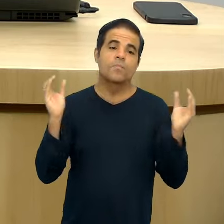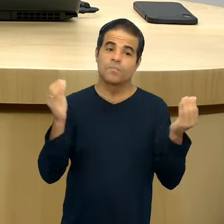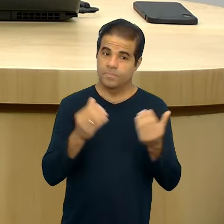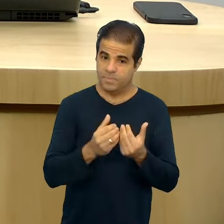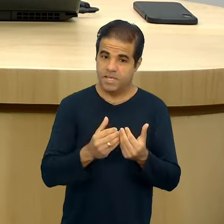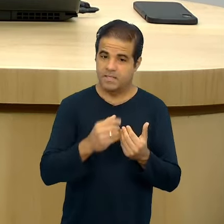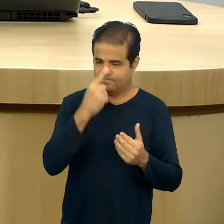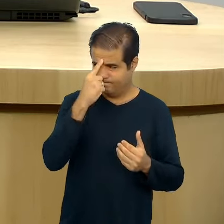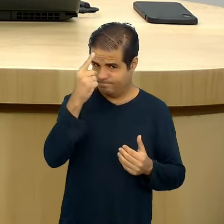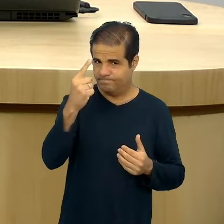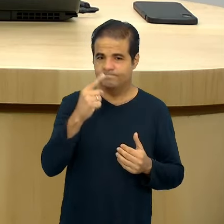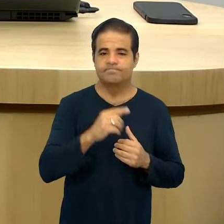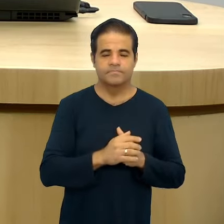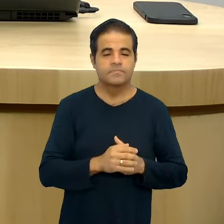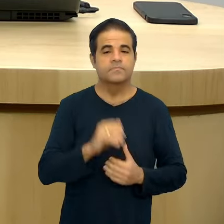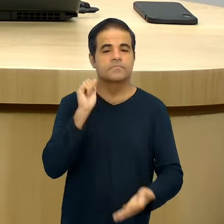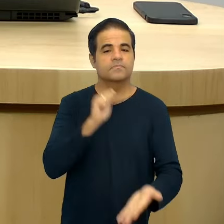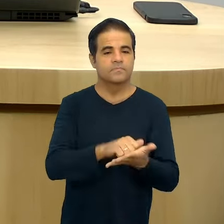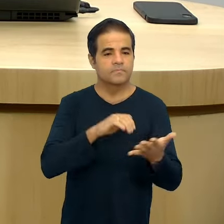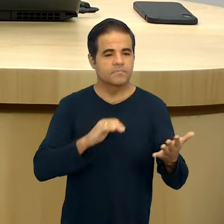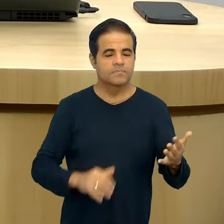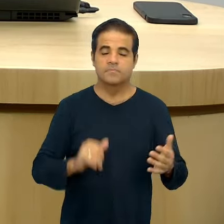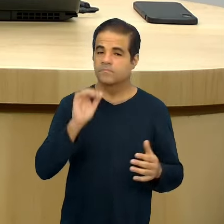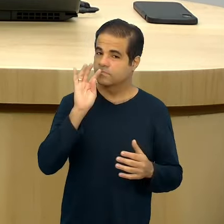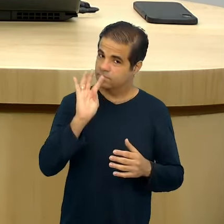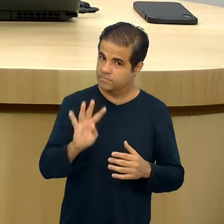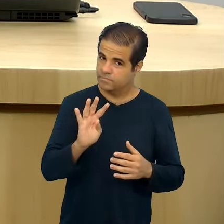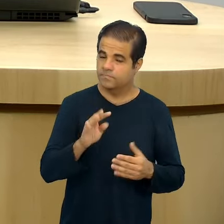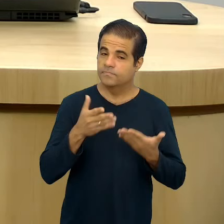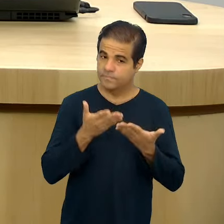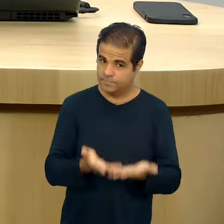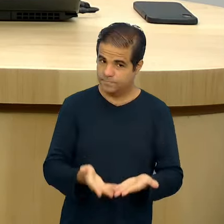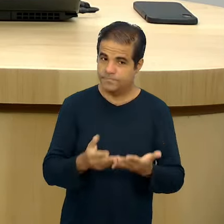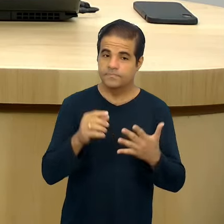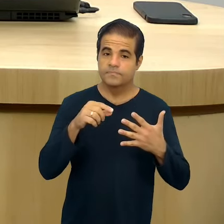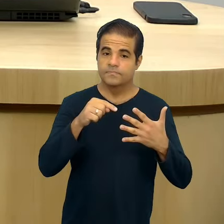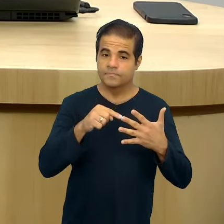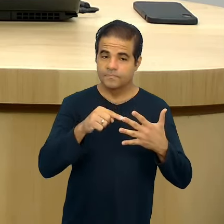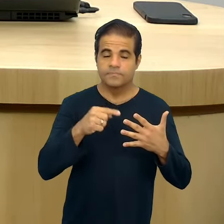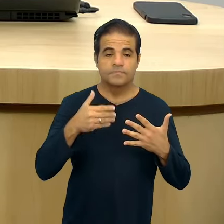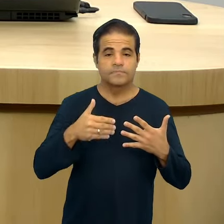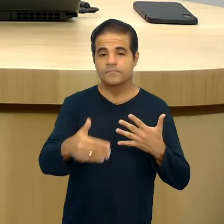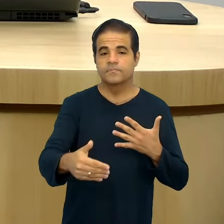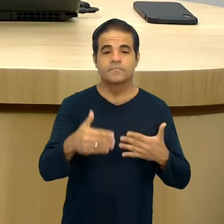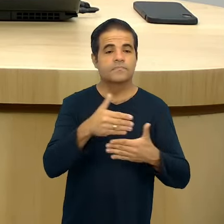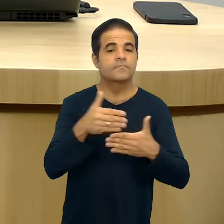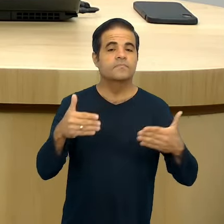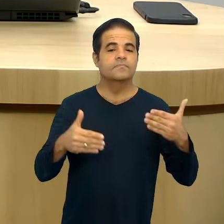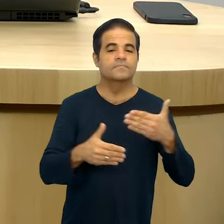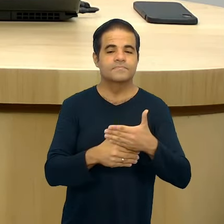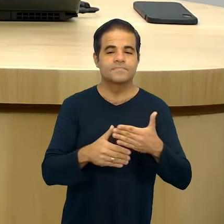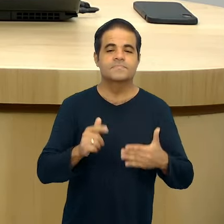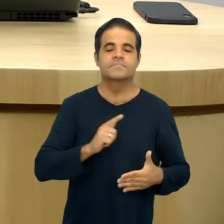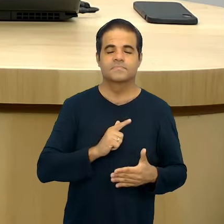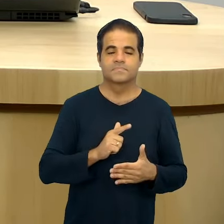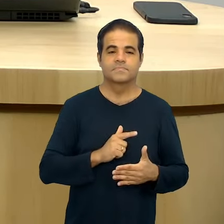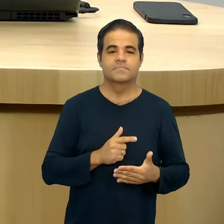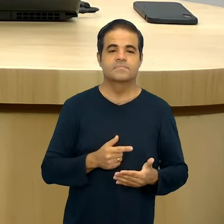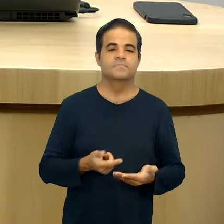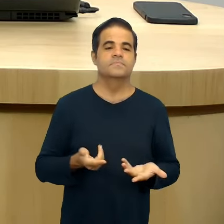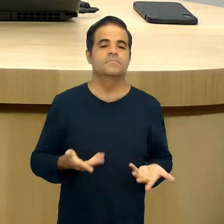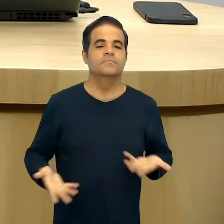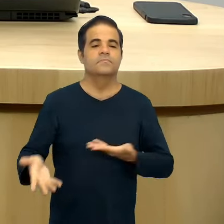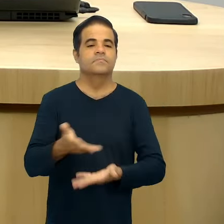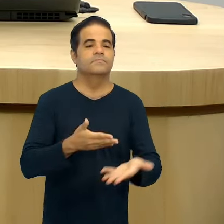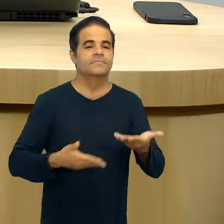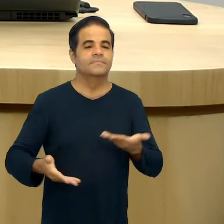Essa é a ideia aí da atividade 4 aí desse componente. E no próximo slide a gente tem aí a integração,